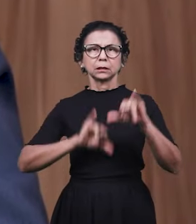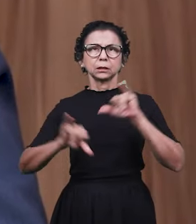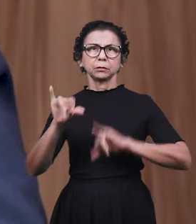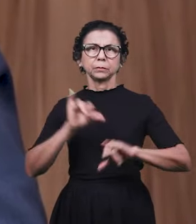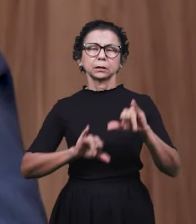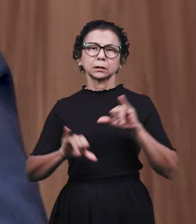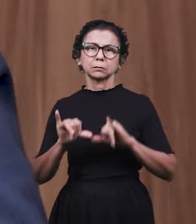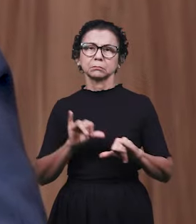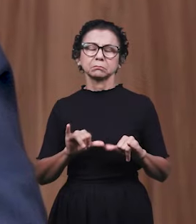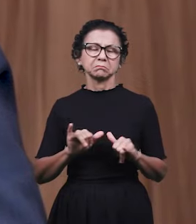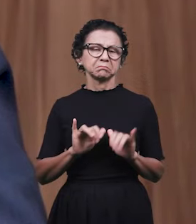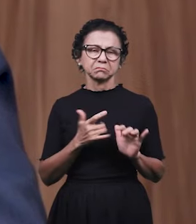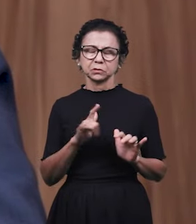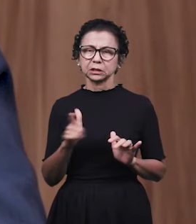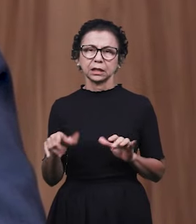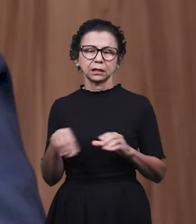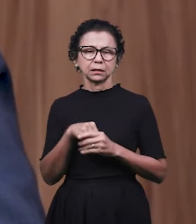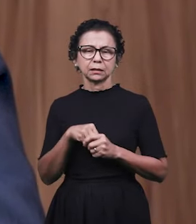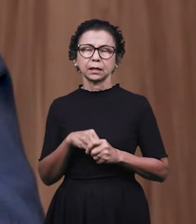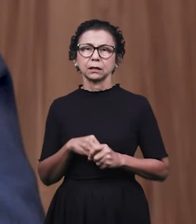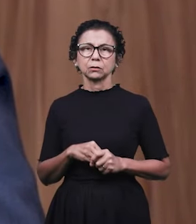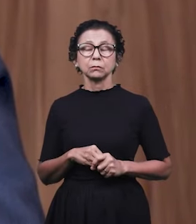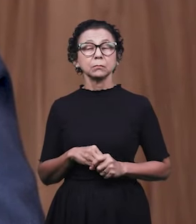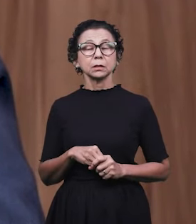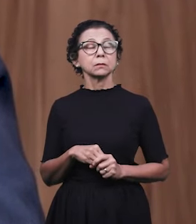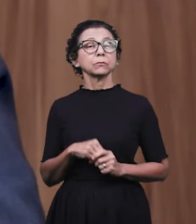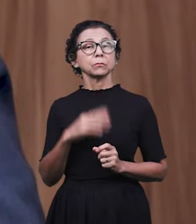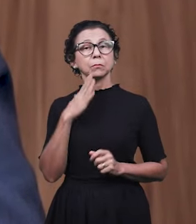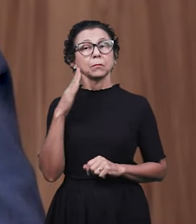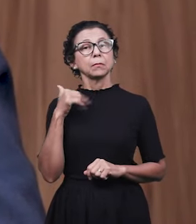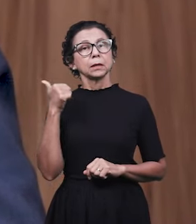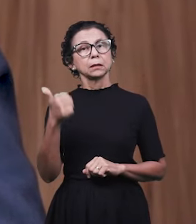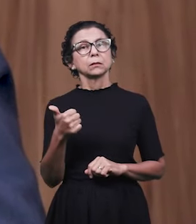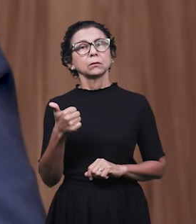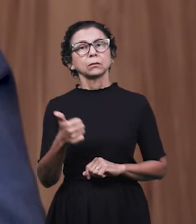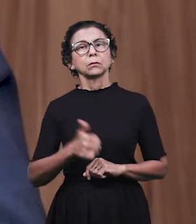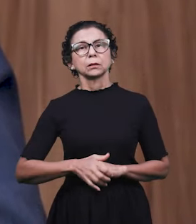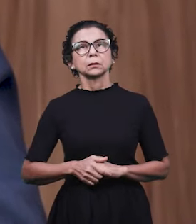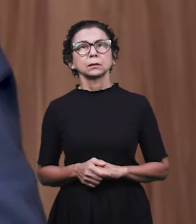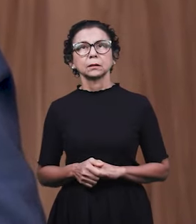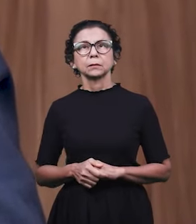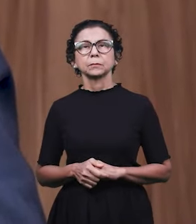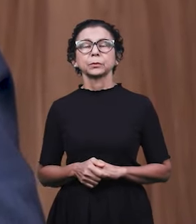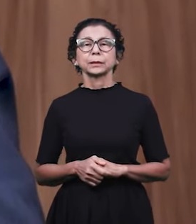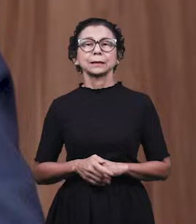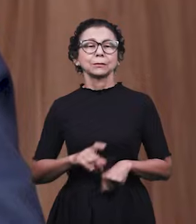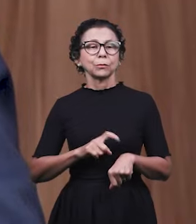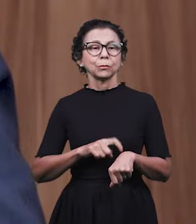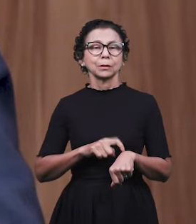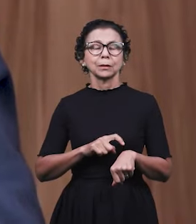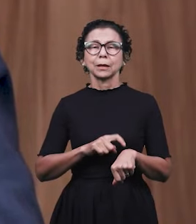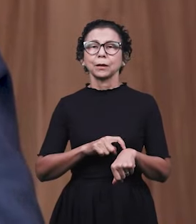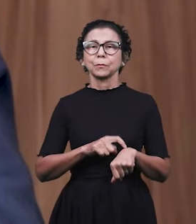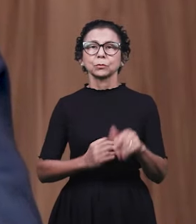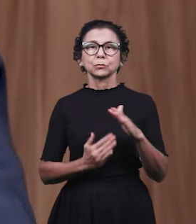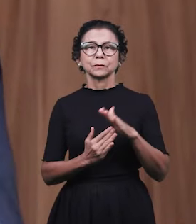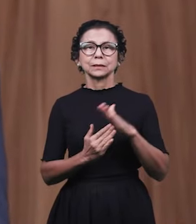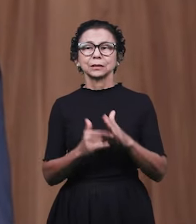ganho, uma vez que o 9º ano não era suficiente, não tinha tempo suficiente para que